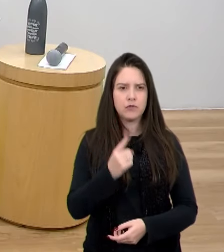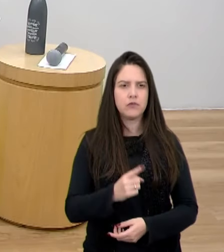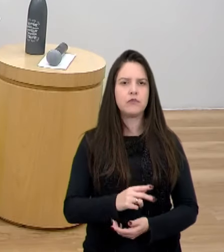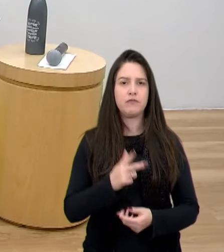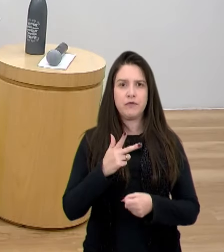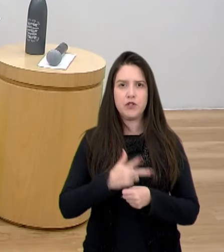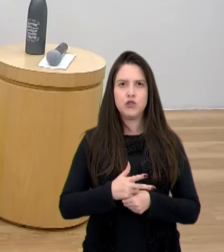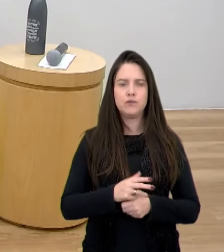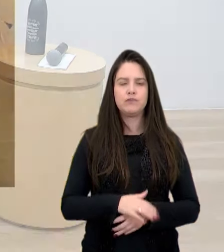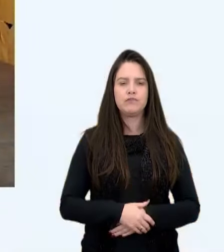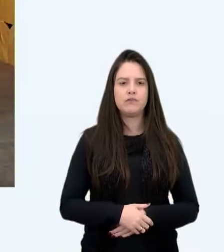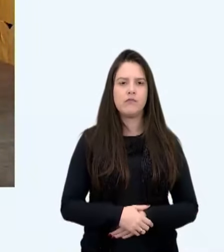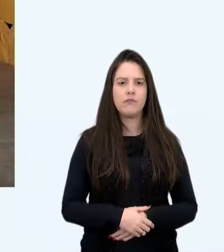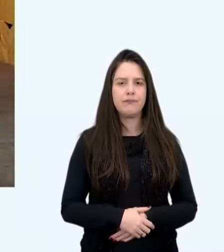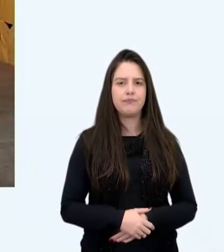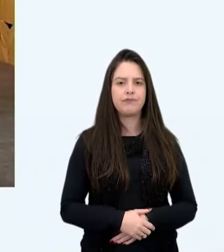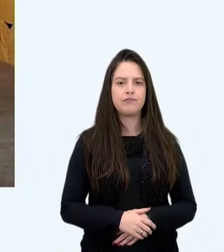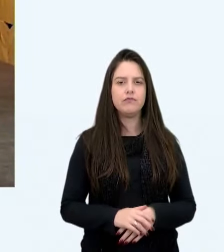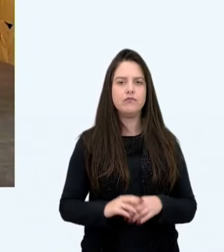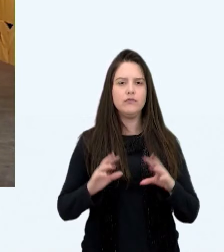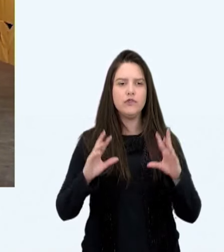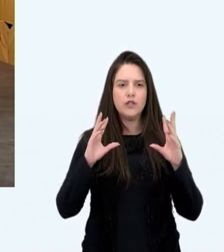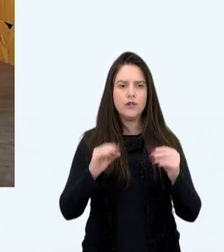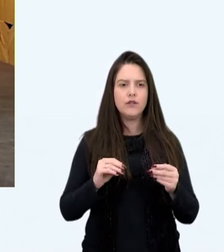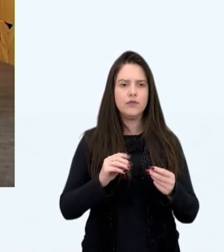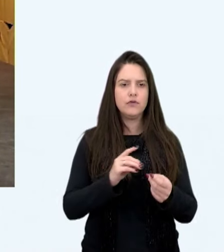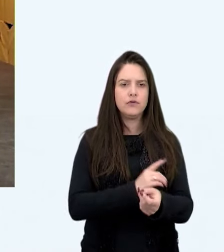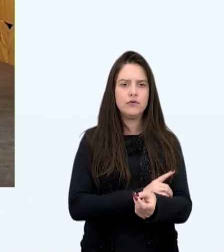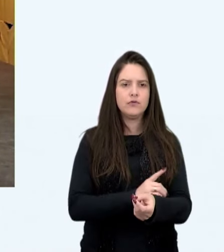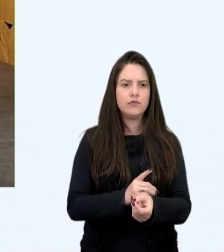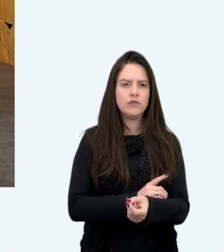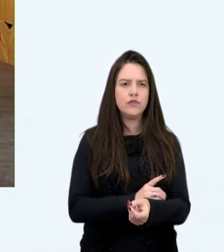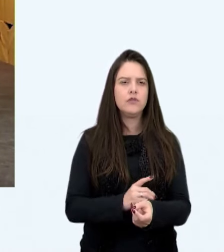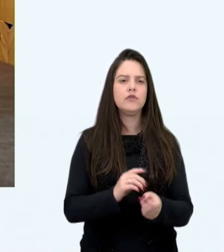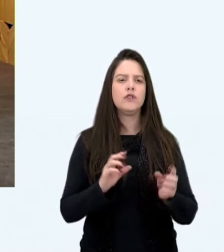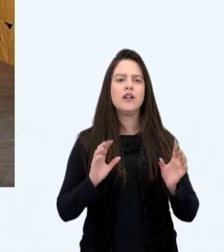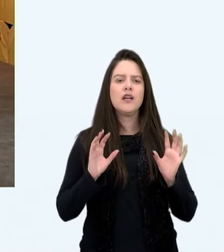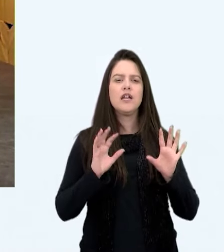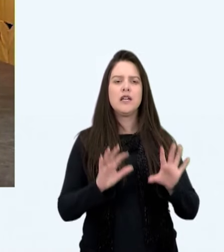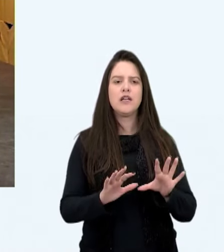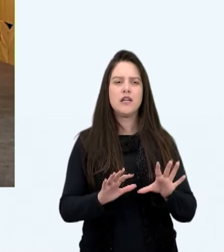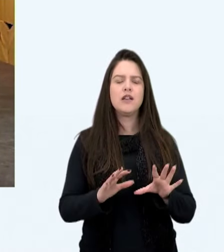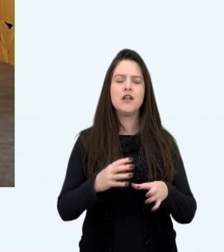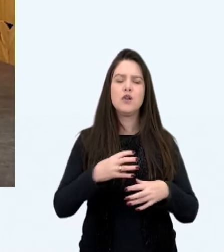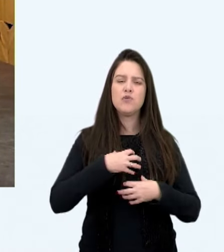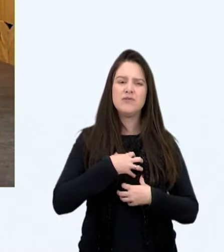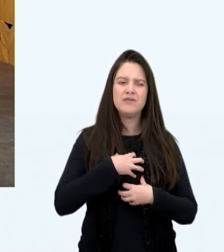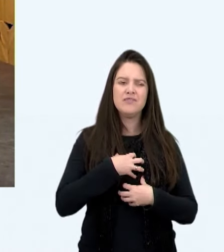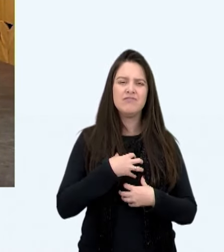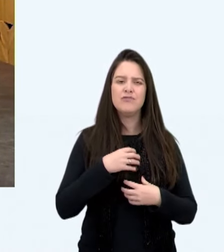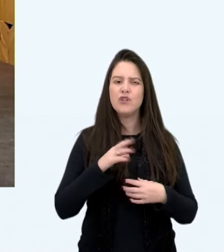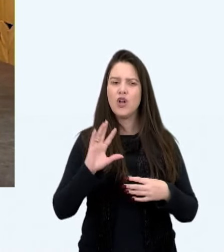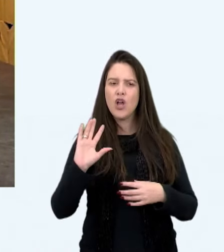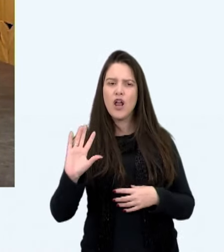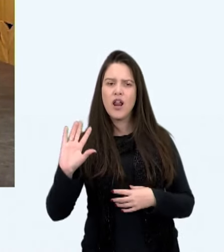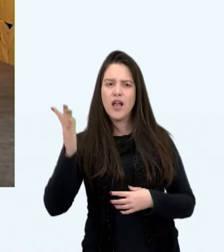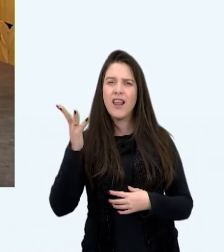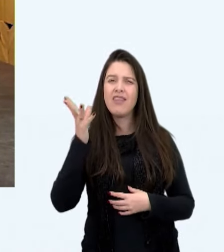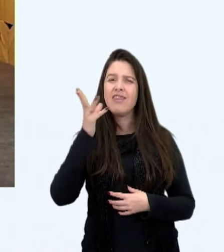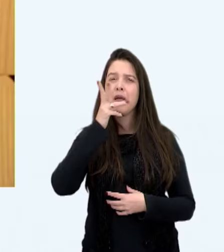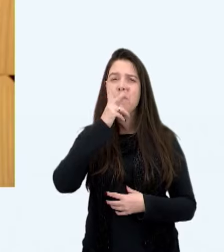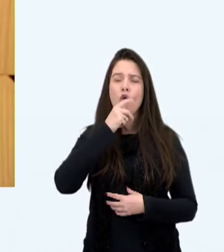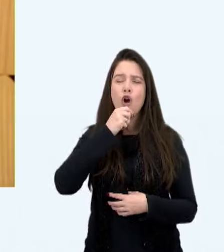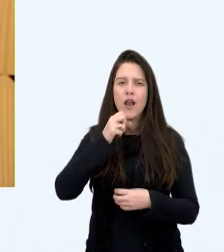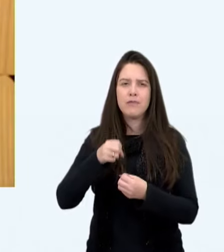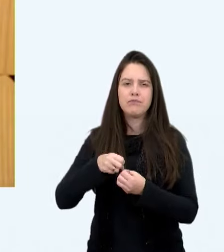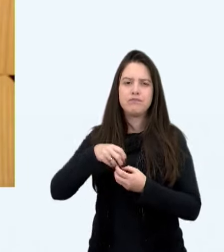rodar. No caso do diabetes tipo 2, os sintomas eles normalmente demoram a aparecer e